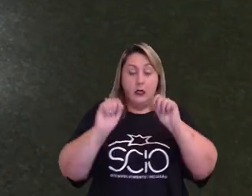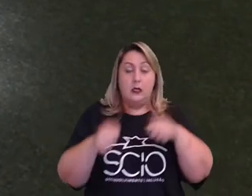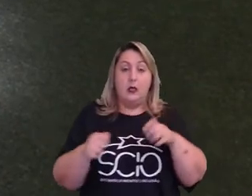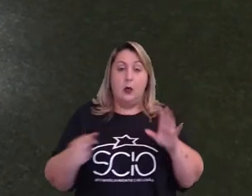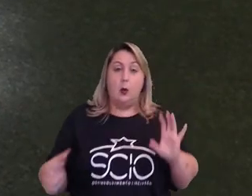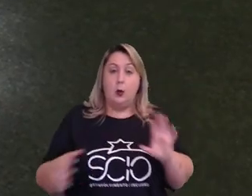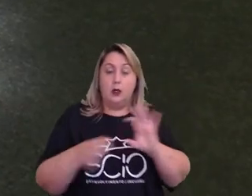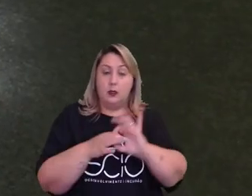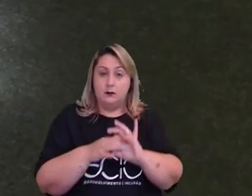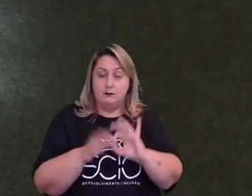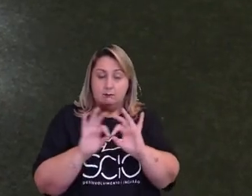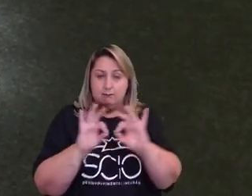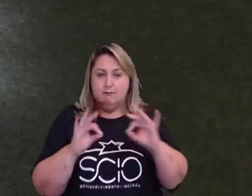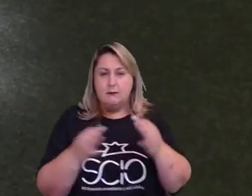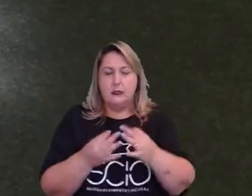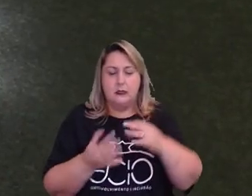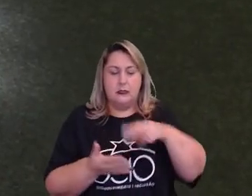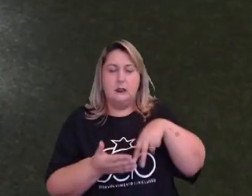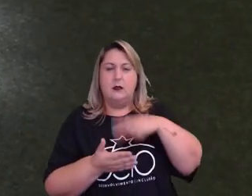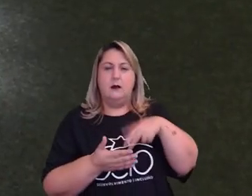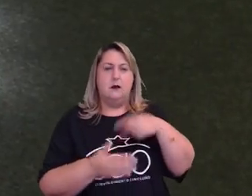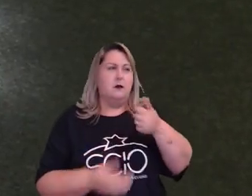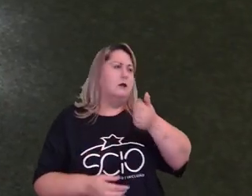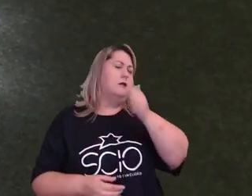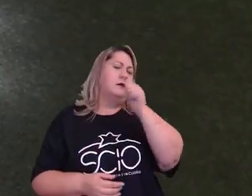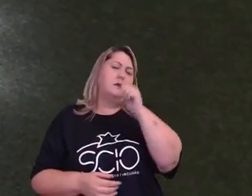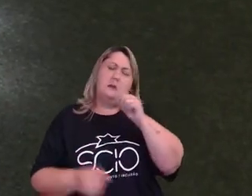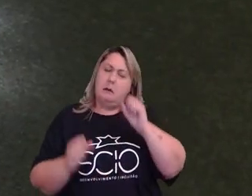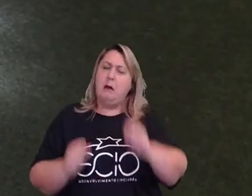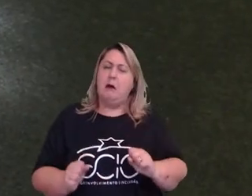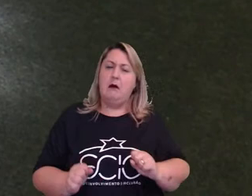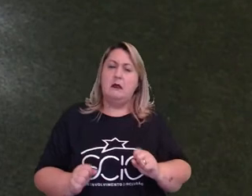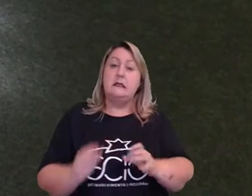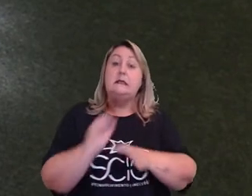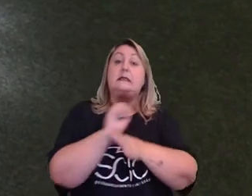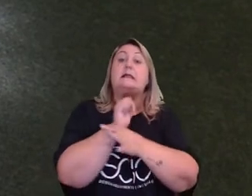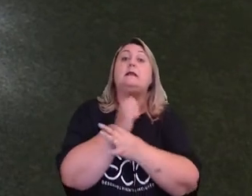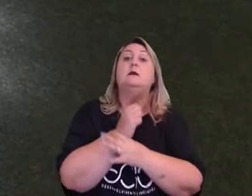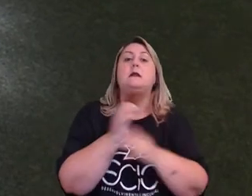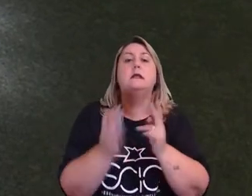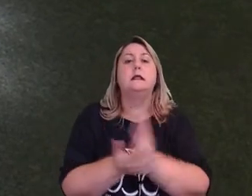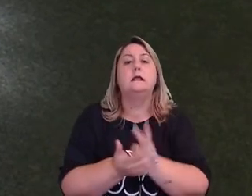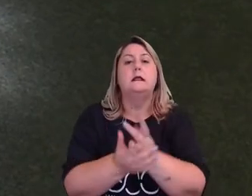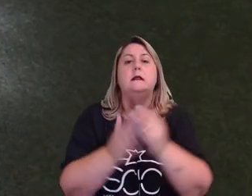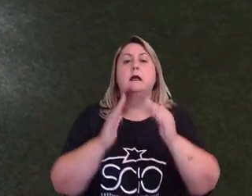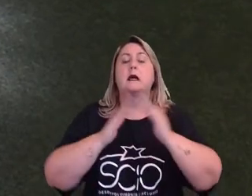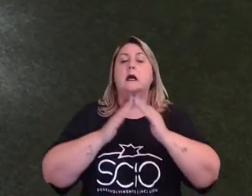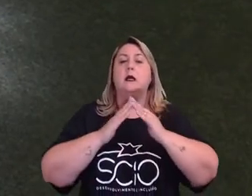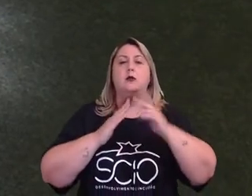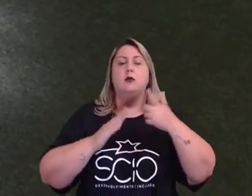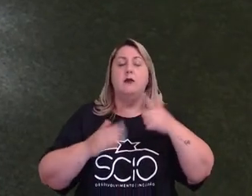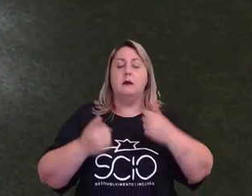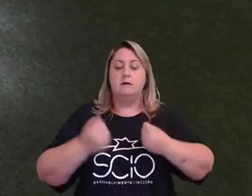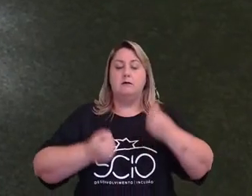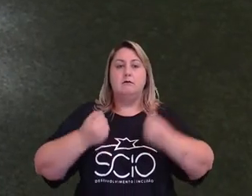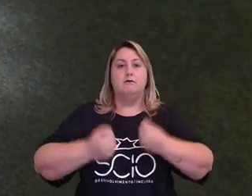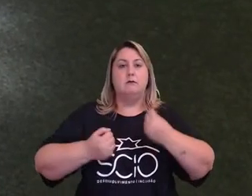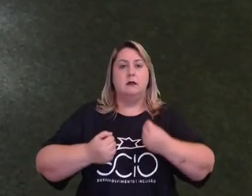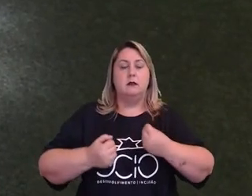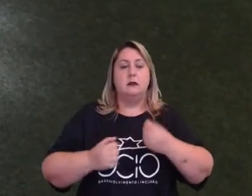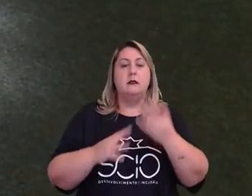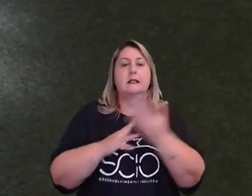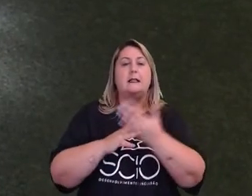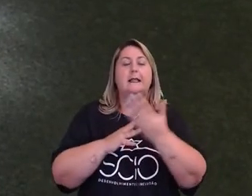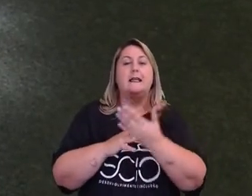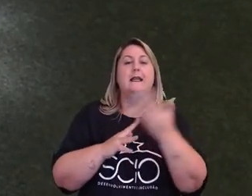a família, dançar um pouco, até tomar uma, com muita segurança sempre, está em casa, não vai dirigir, está entre as pessoas